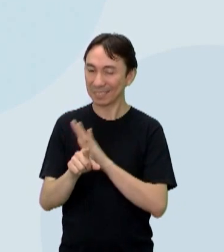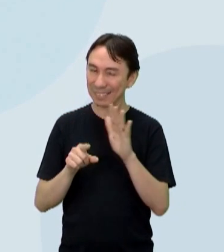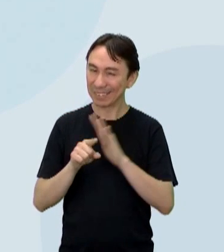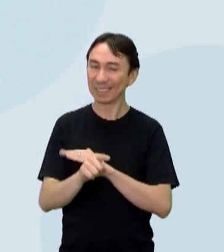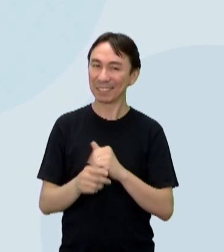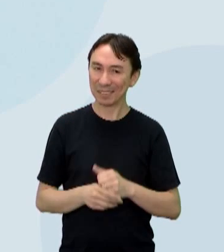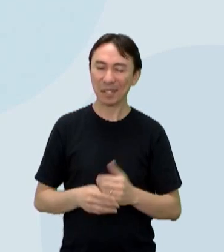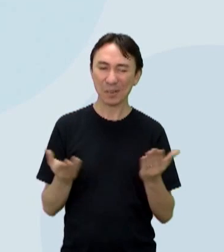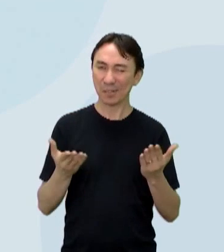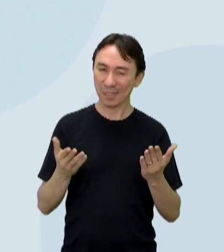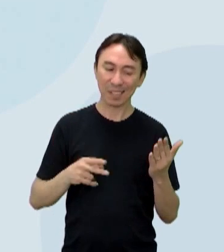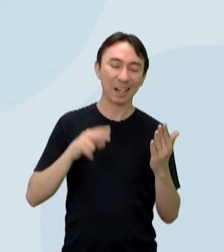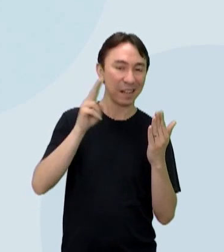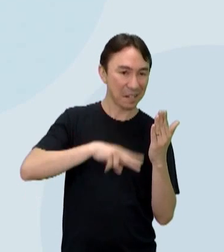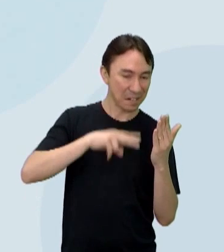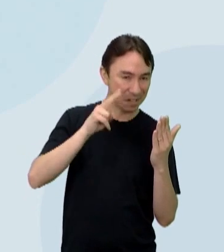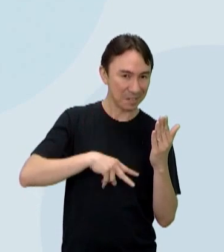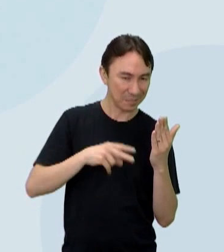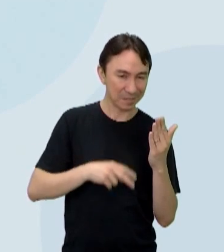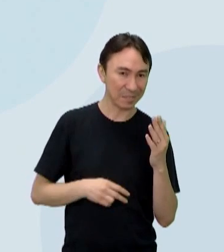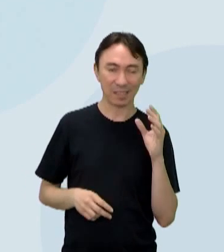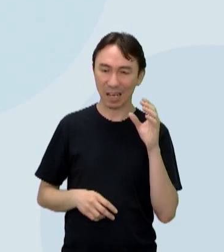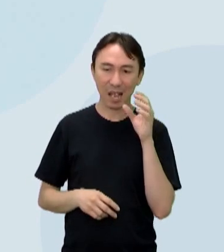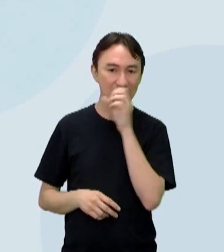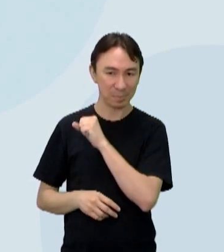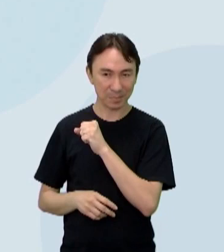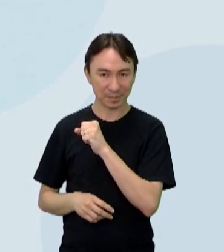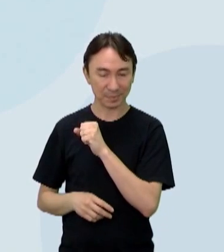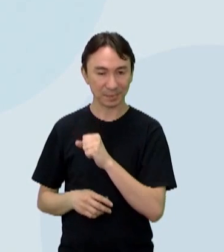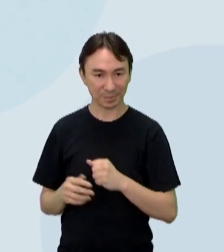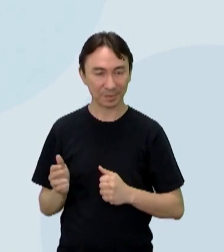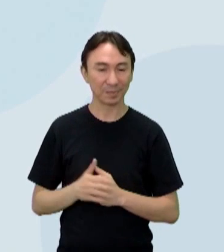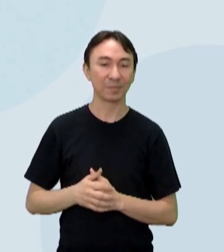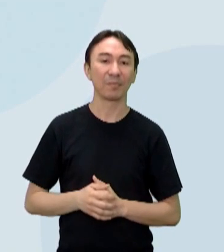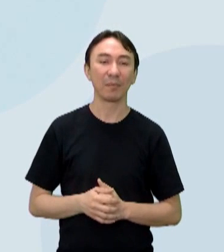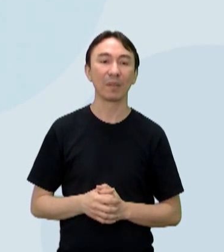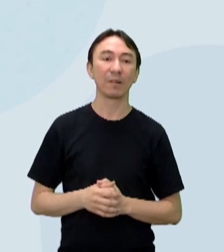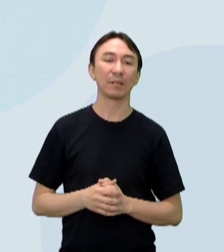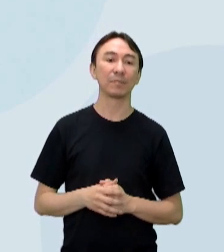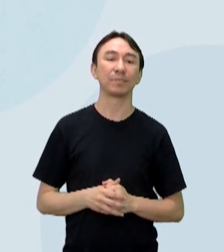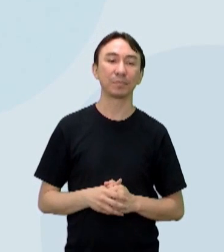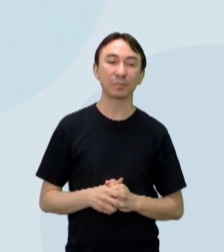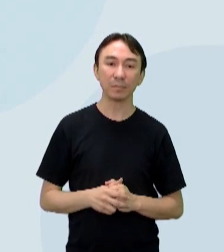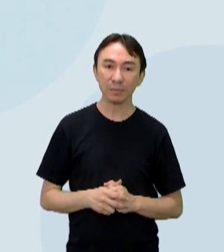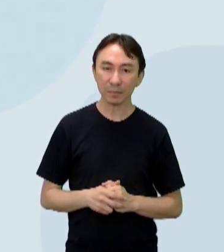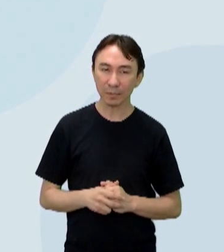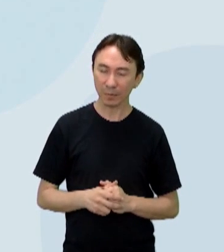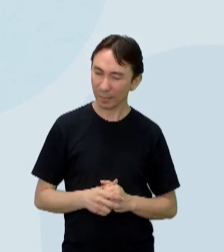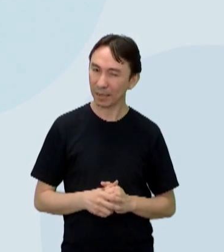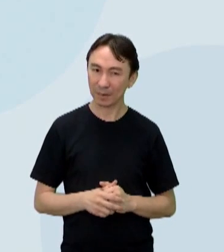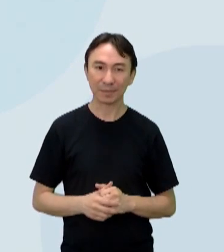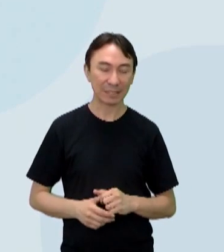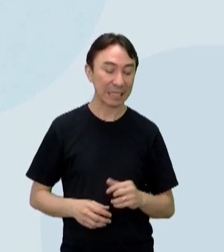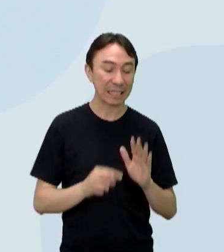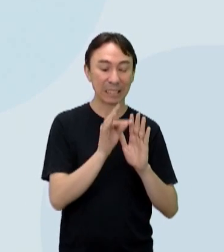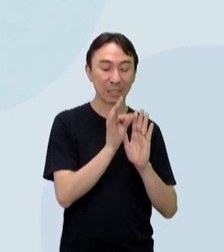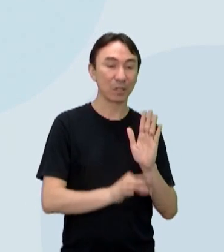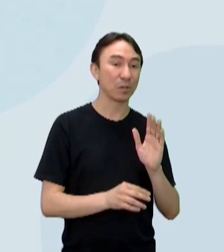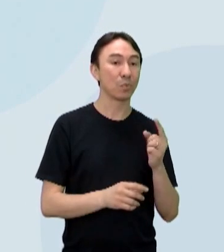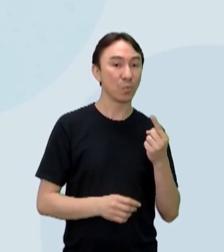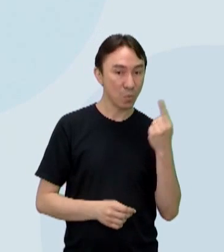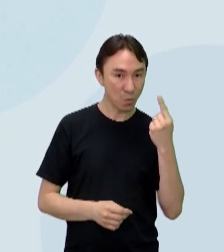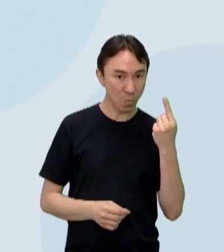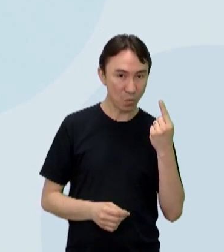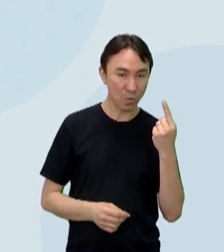estamos fazendo aqui, porque é uma correção. Então, a gente vai mais lento, né? Isso mesmo. De acordo com o texto 1, a tripulação